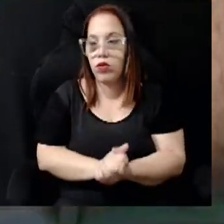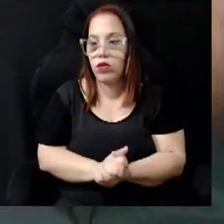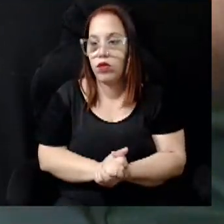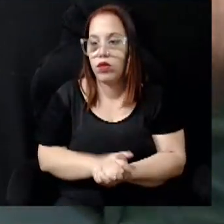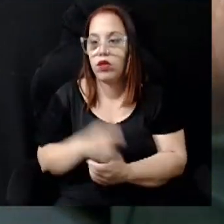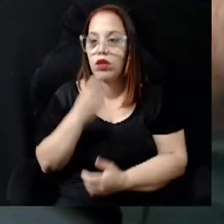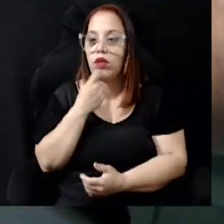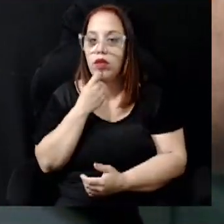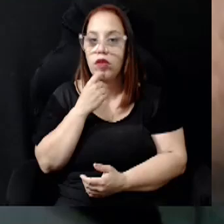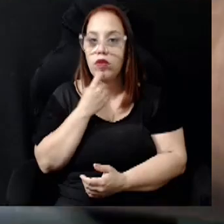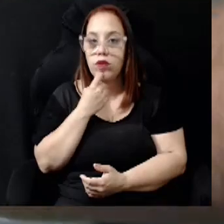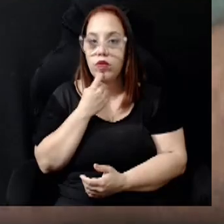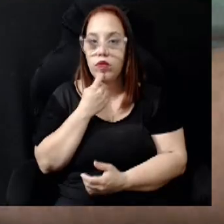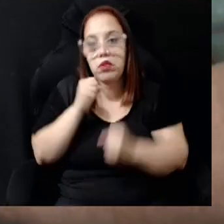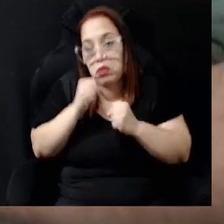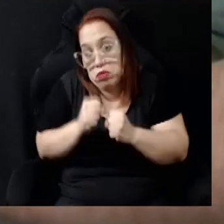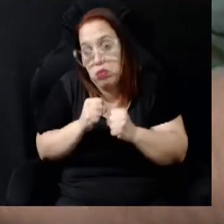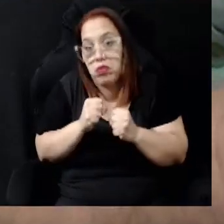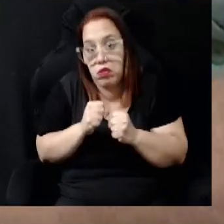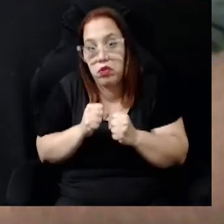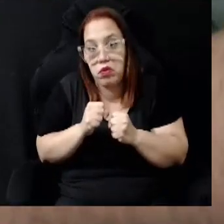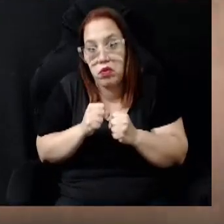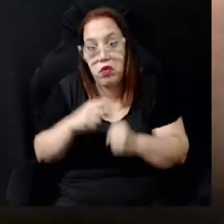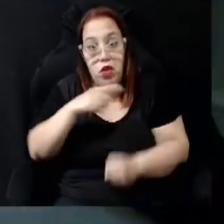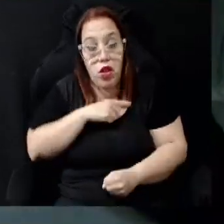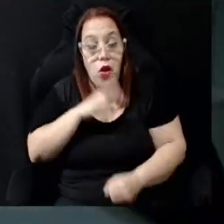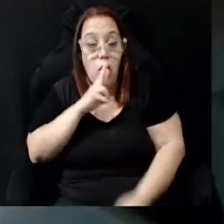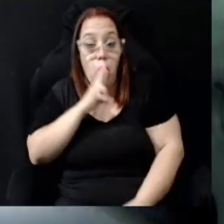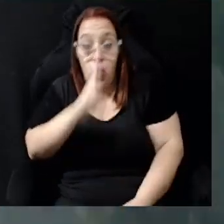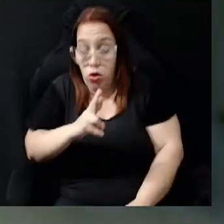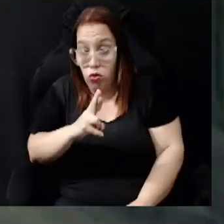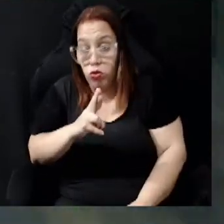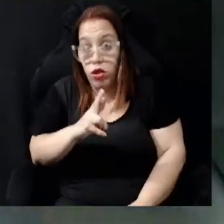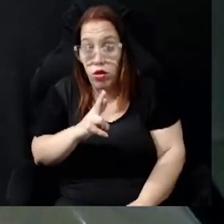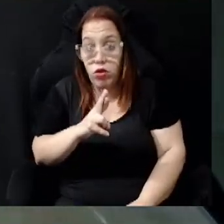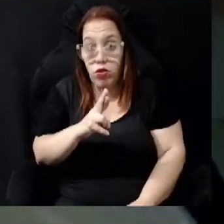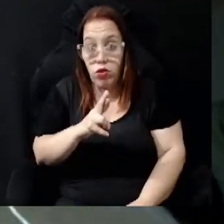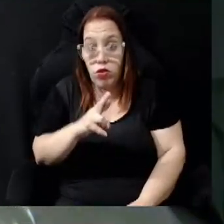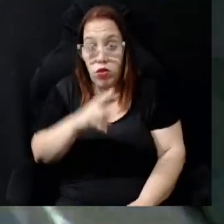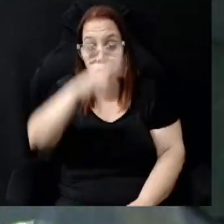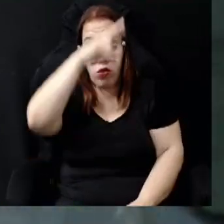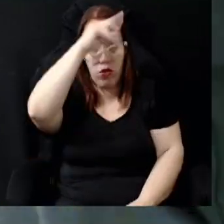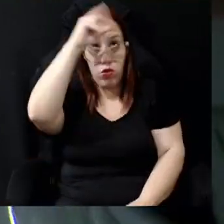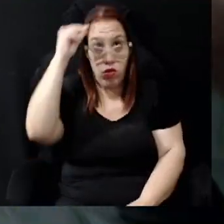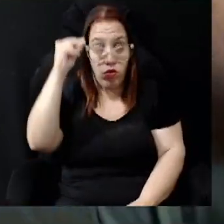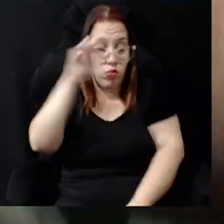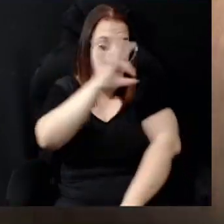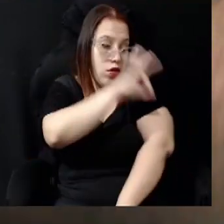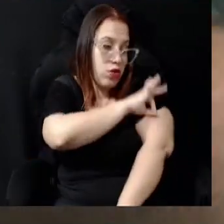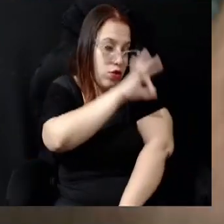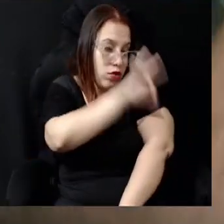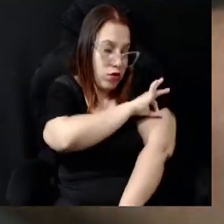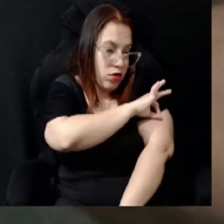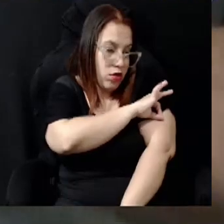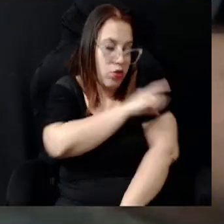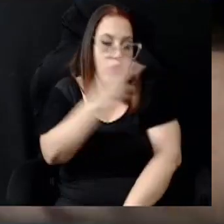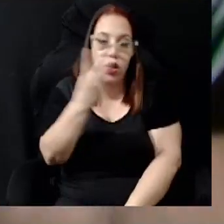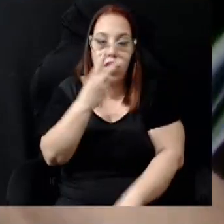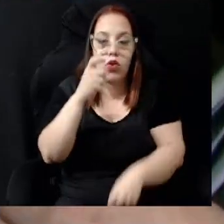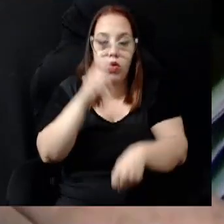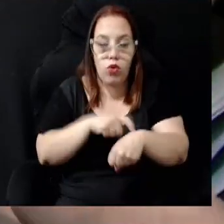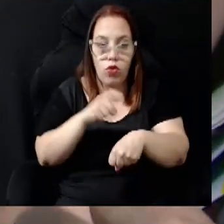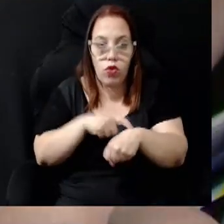gente poder, então, ter o resultado da Prefeitura de Campinas, se teremos segundo turno, reeleição de